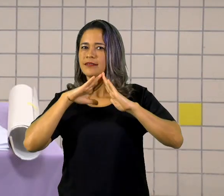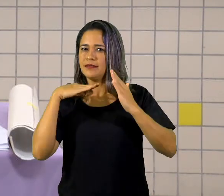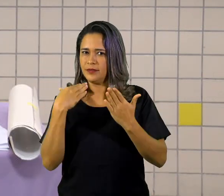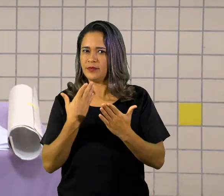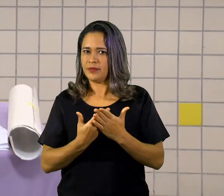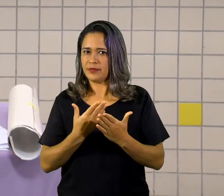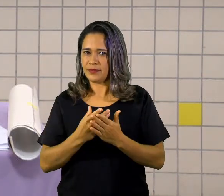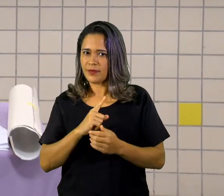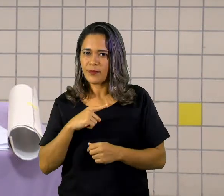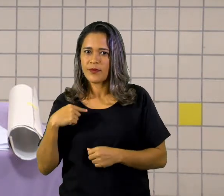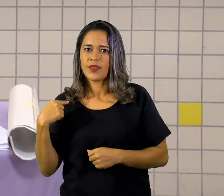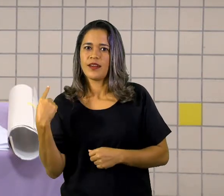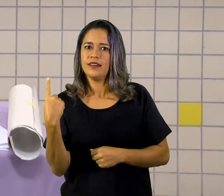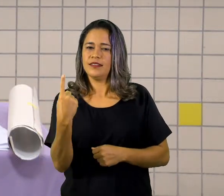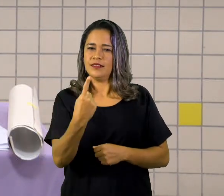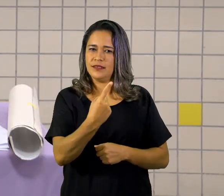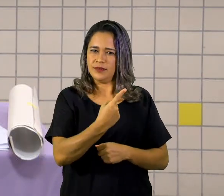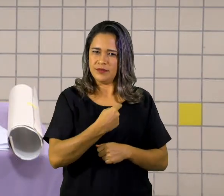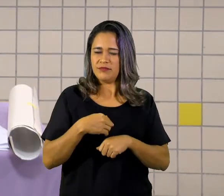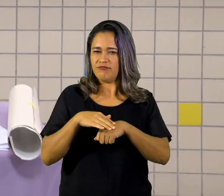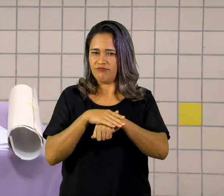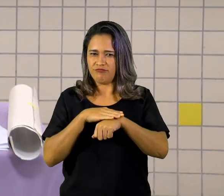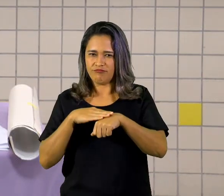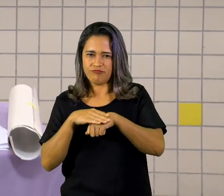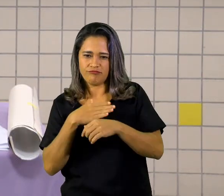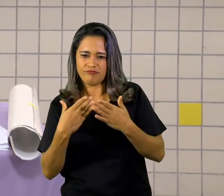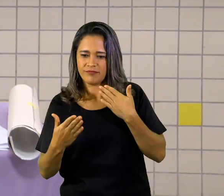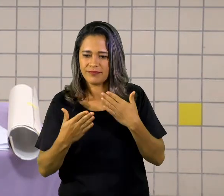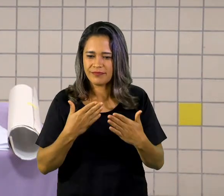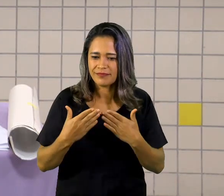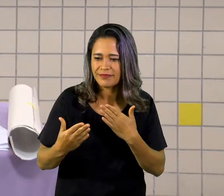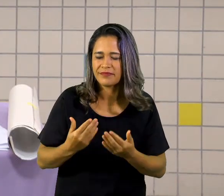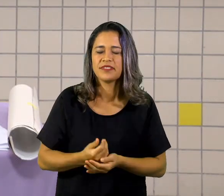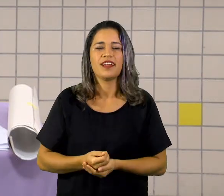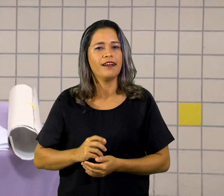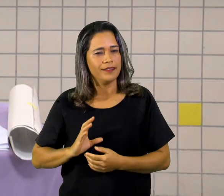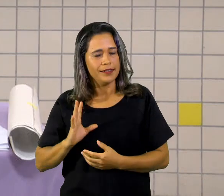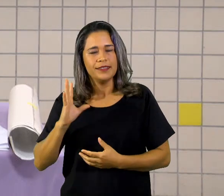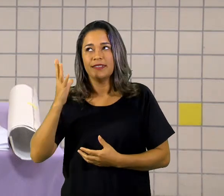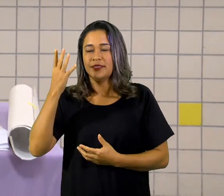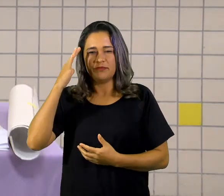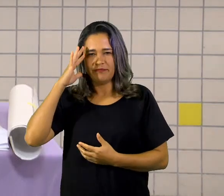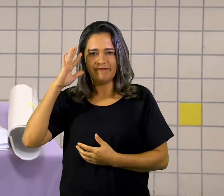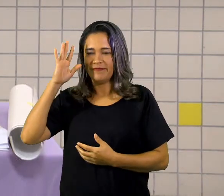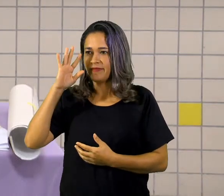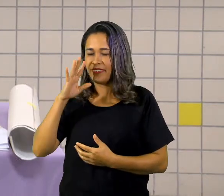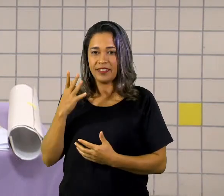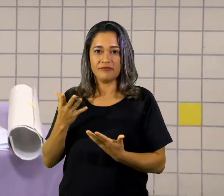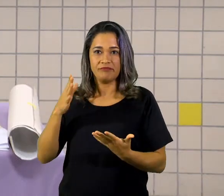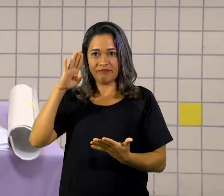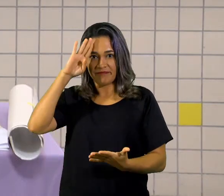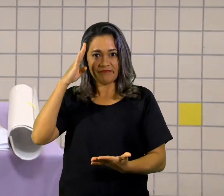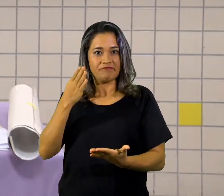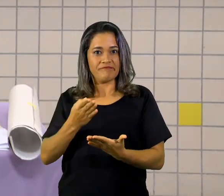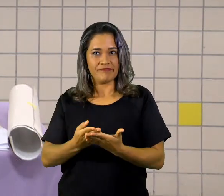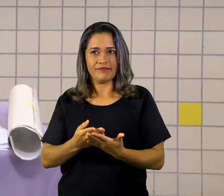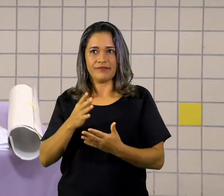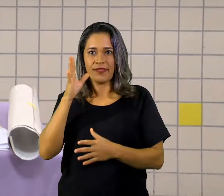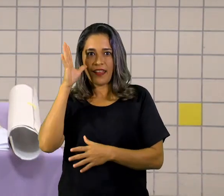que interagimos com os pequenos, nos surpreendemos muito. É importante também